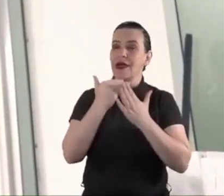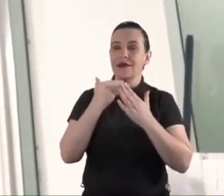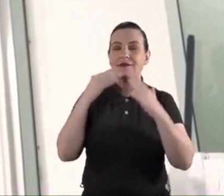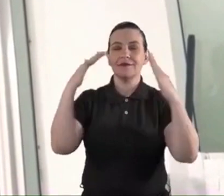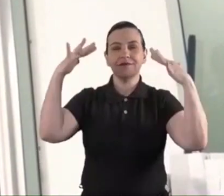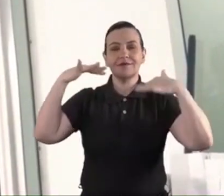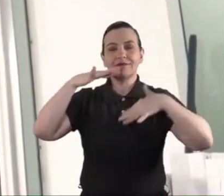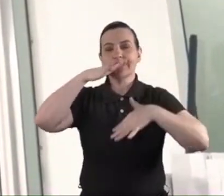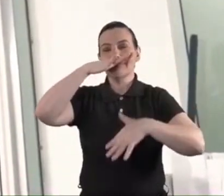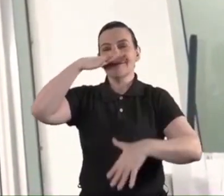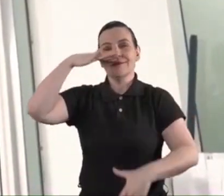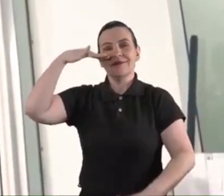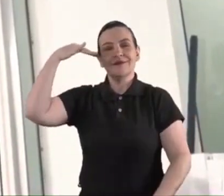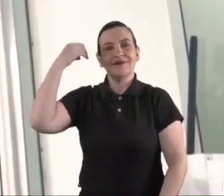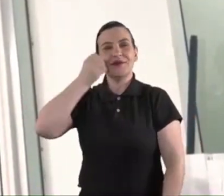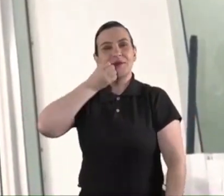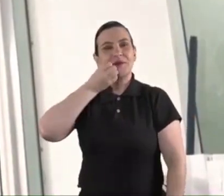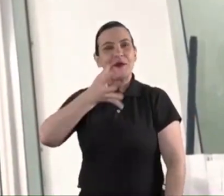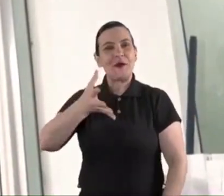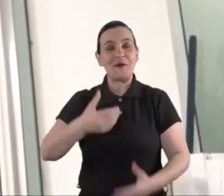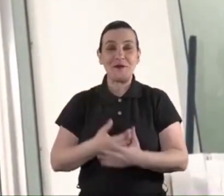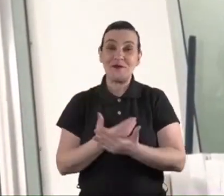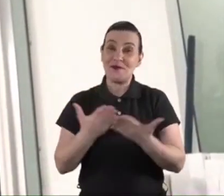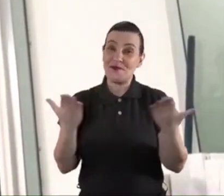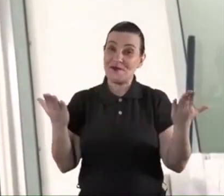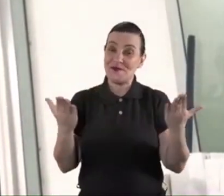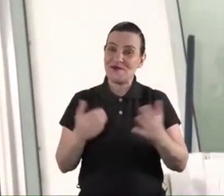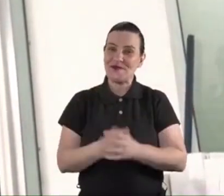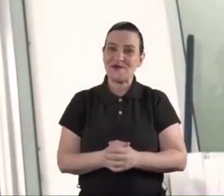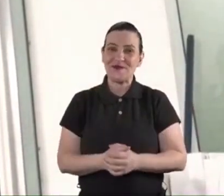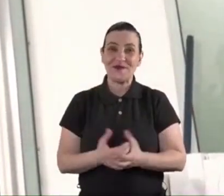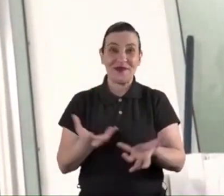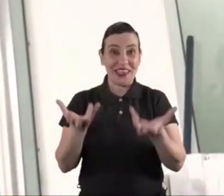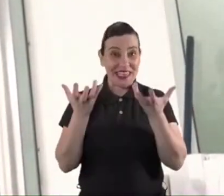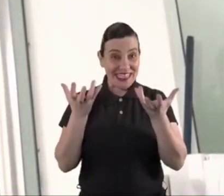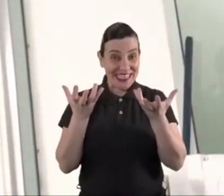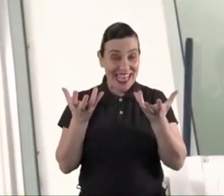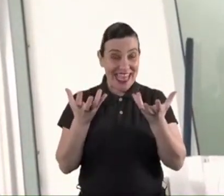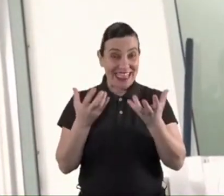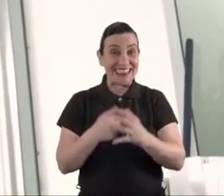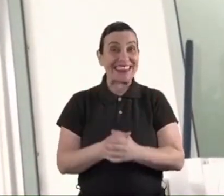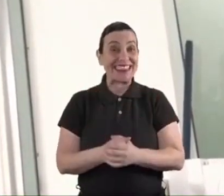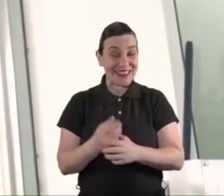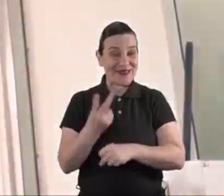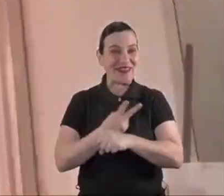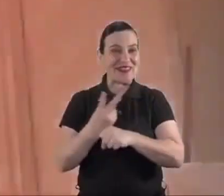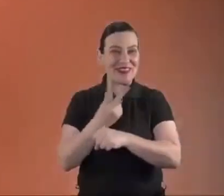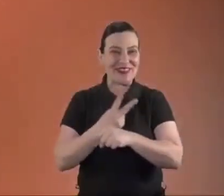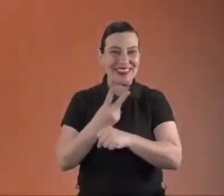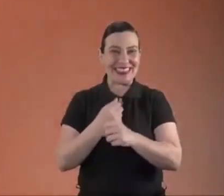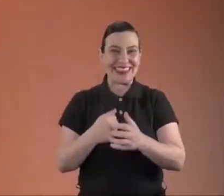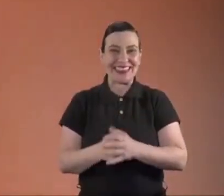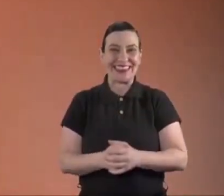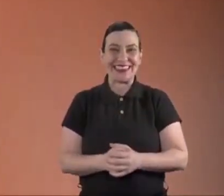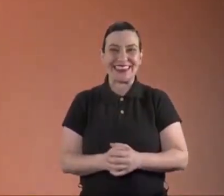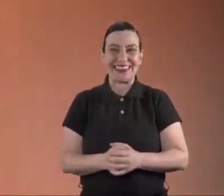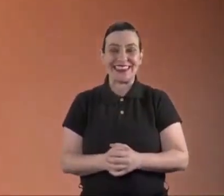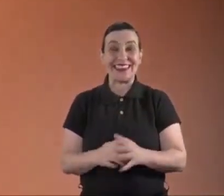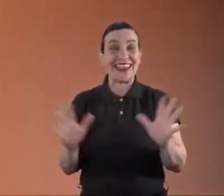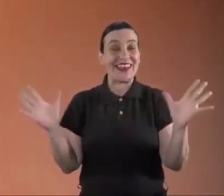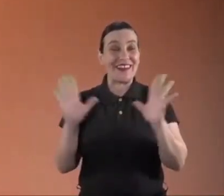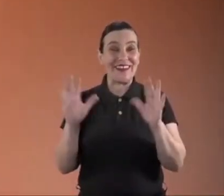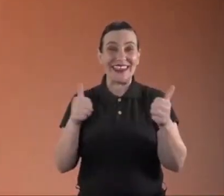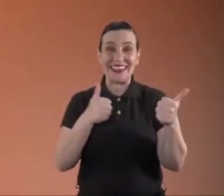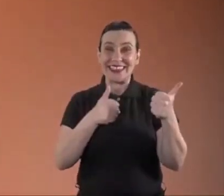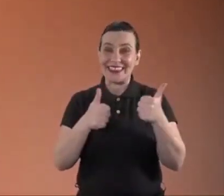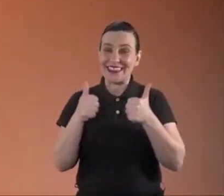cheirinho muito bom. E tá aqui, ó. Quem quiser, procura aí. Valeu! Oi, gente,